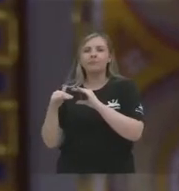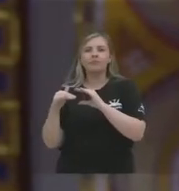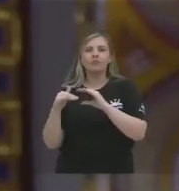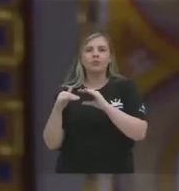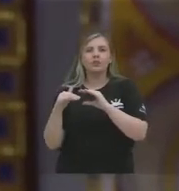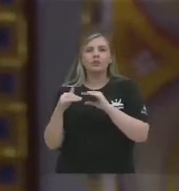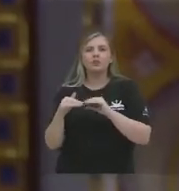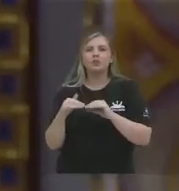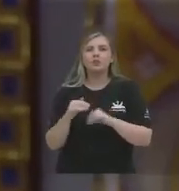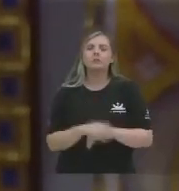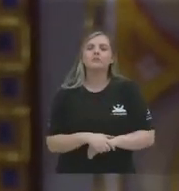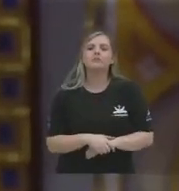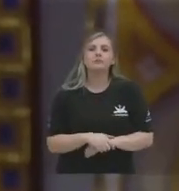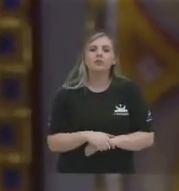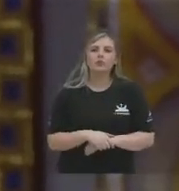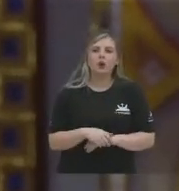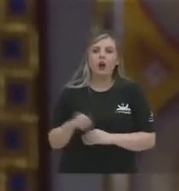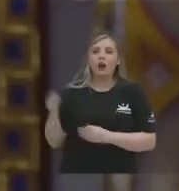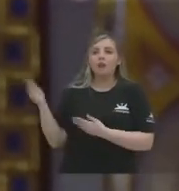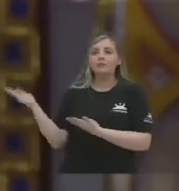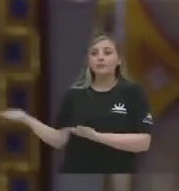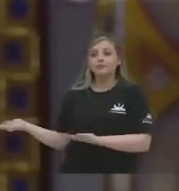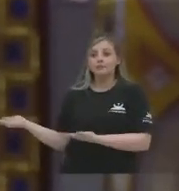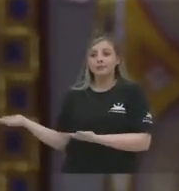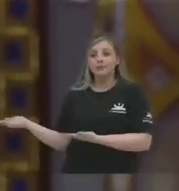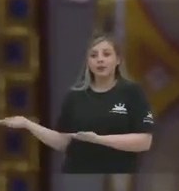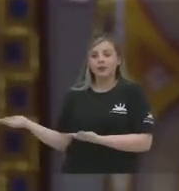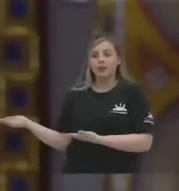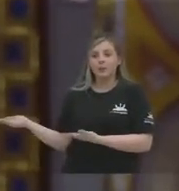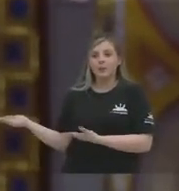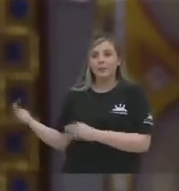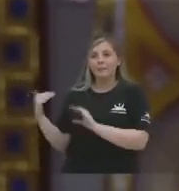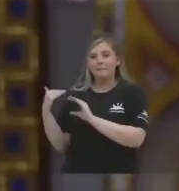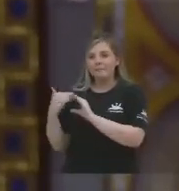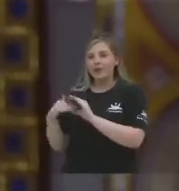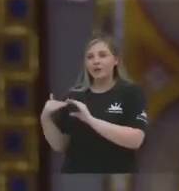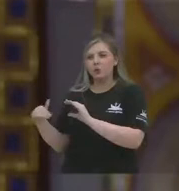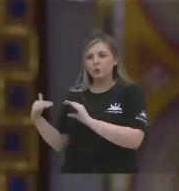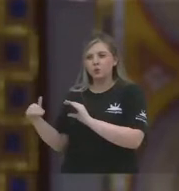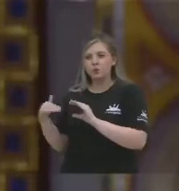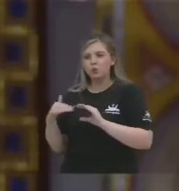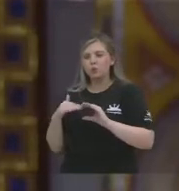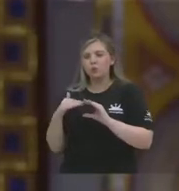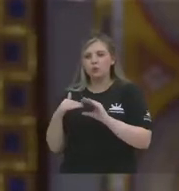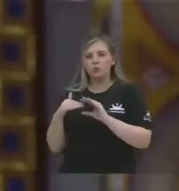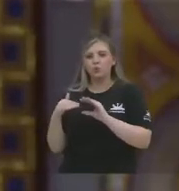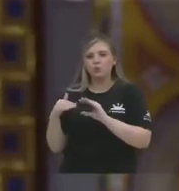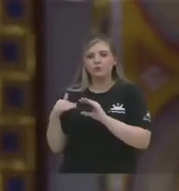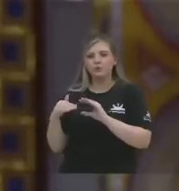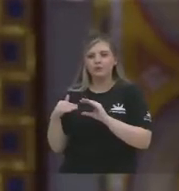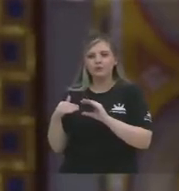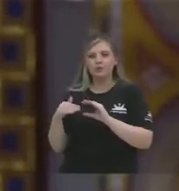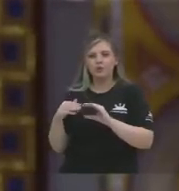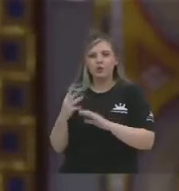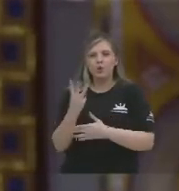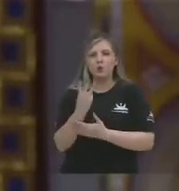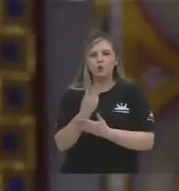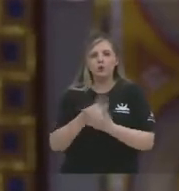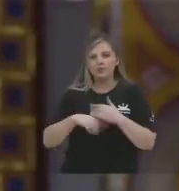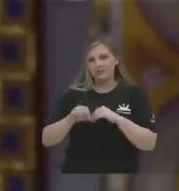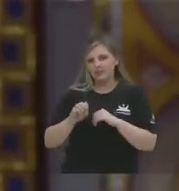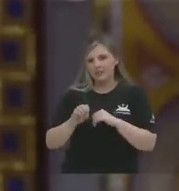grupos o link do YouTube, manda nos grupos do WhatsApp, manda nas listas de